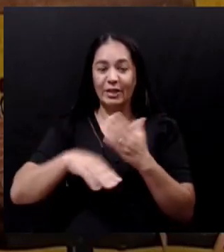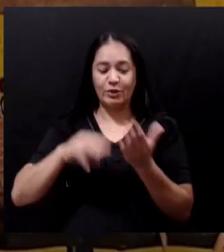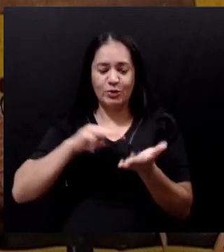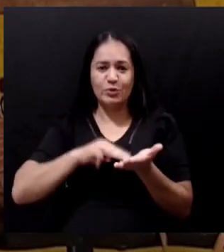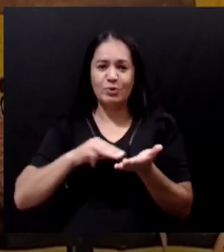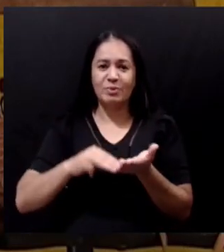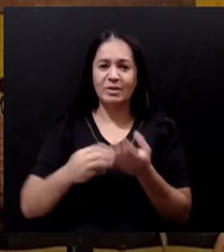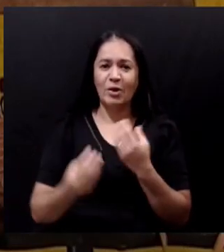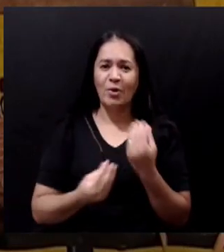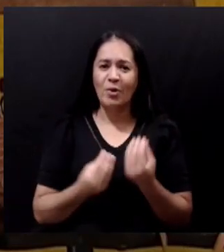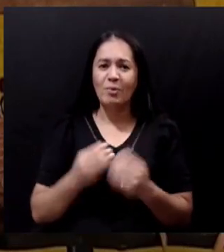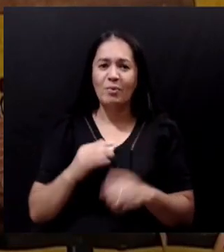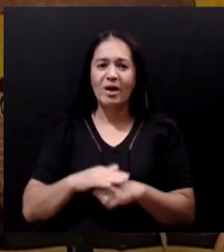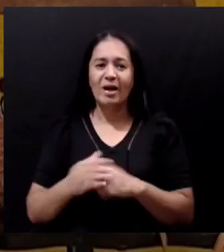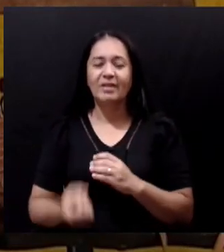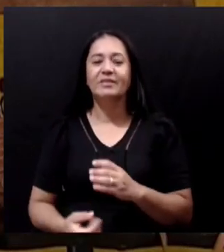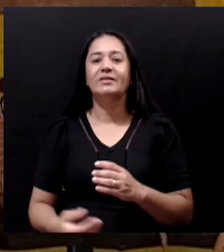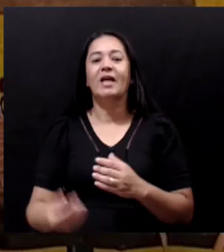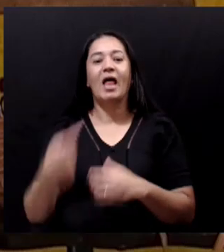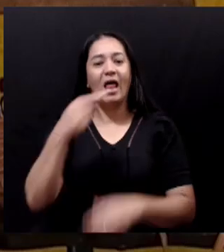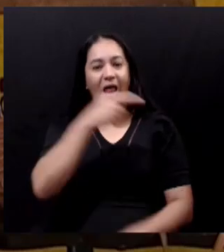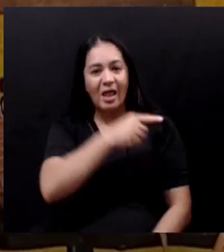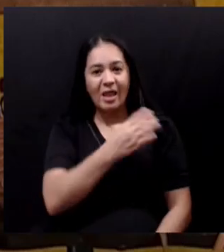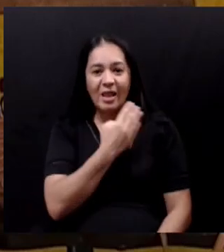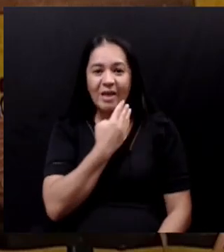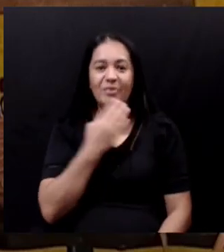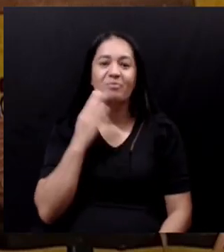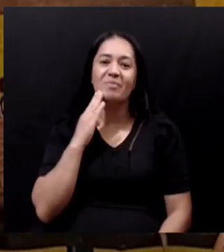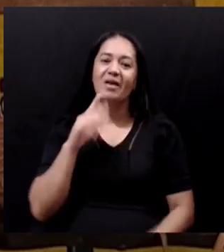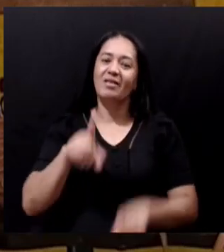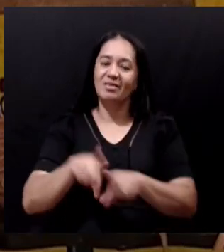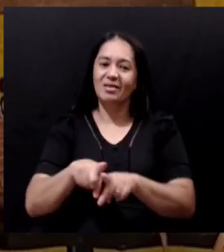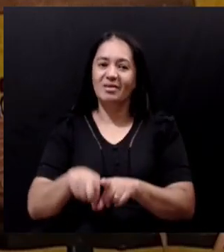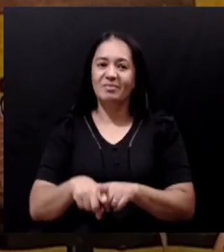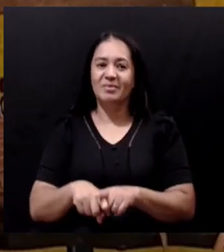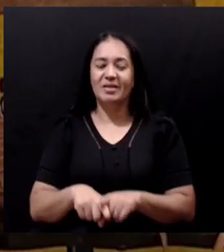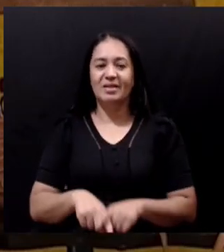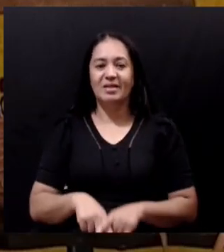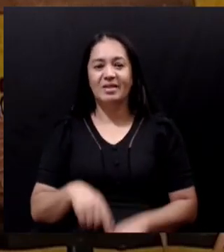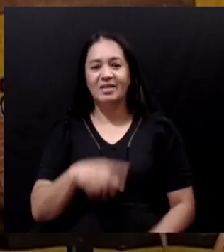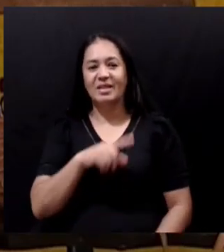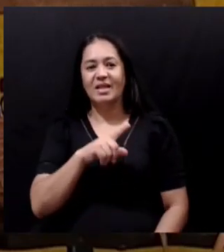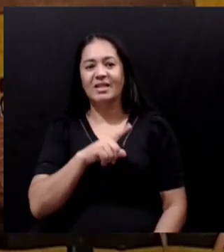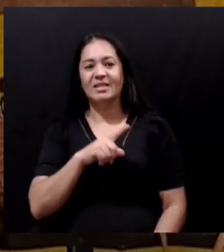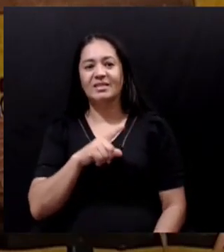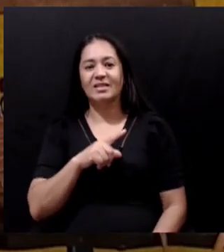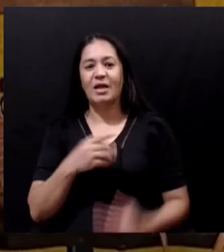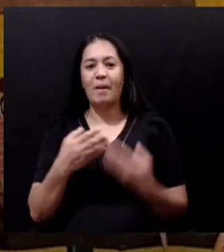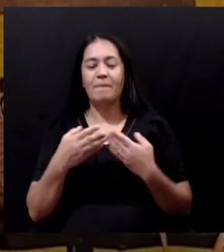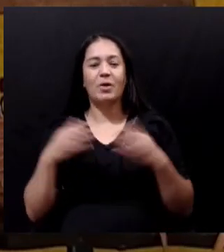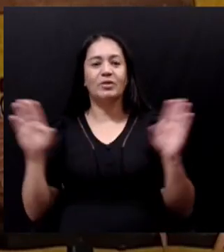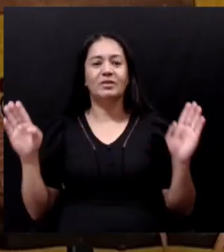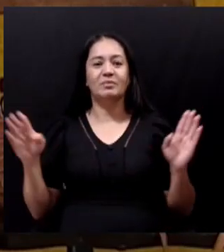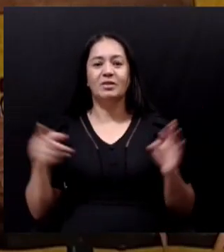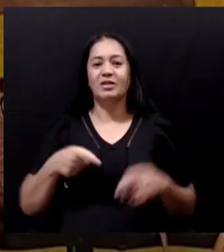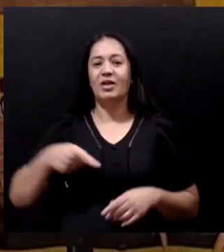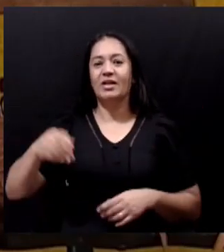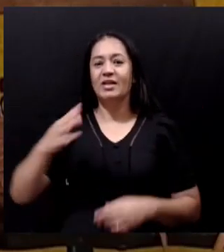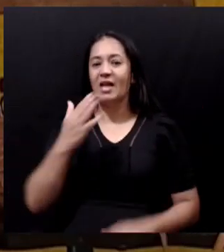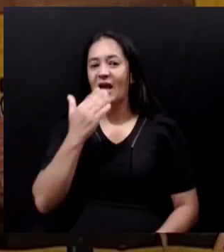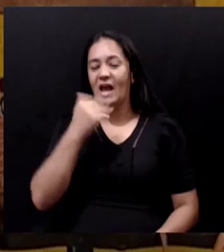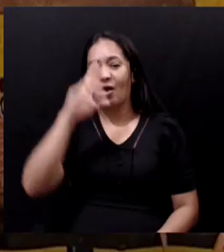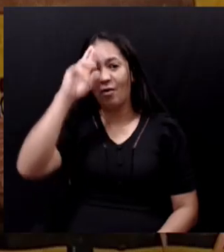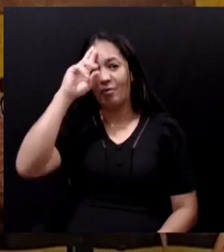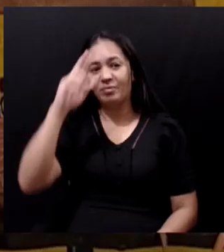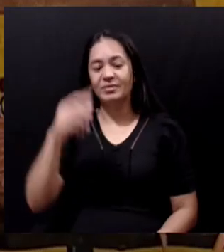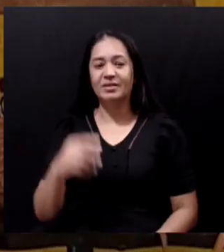bar também, no bar saía muito parmegiana, né? Ela era meia porta aberta e o pessoal ia almoçar. Aí, como saía muito parmegiana, nós também